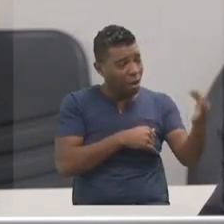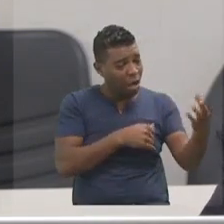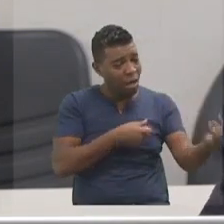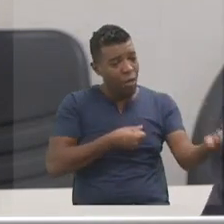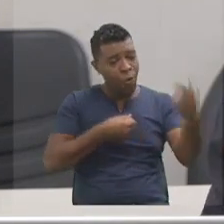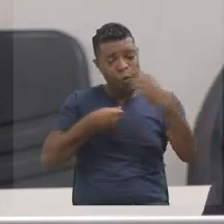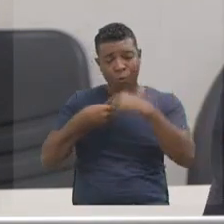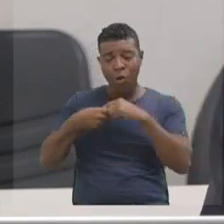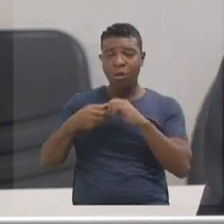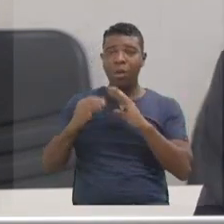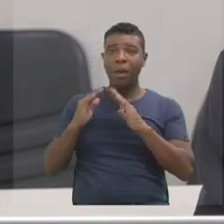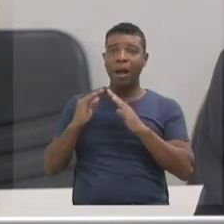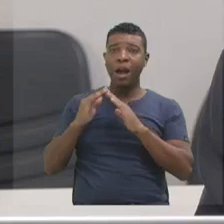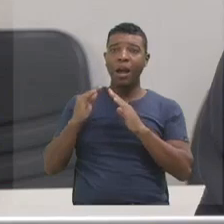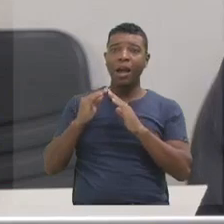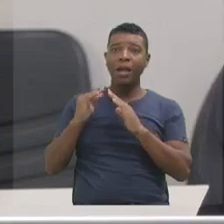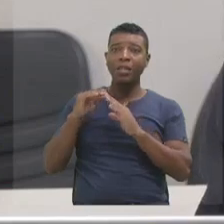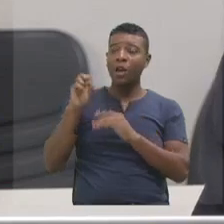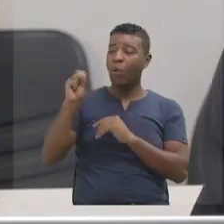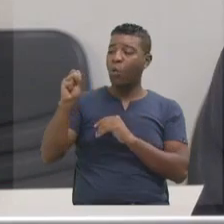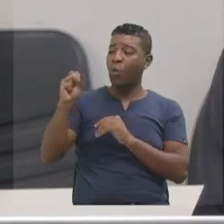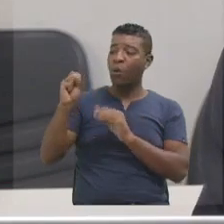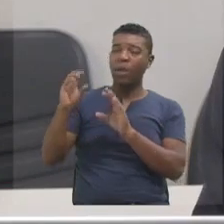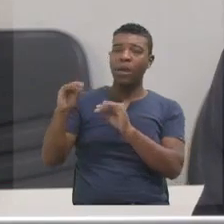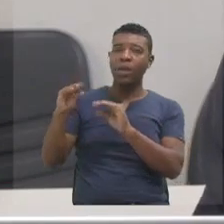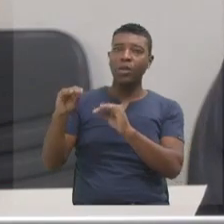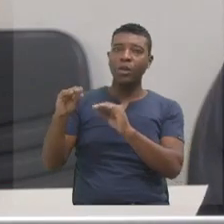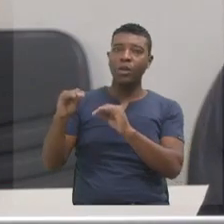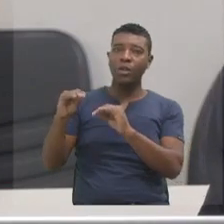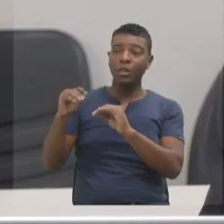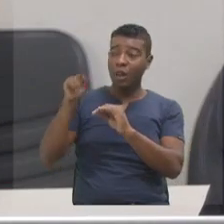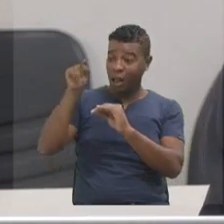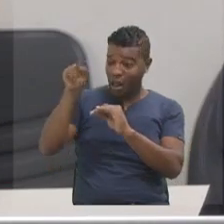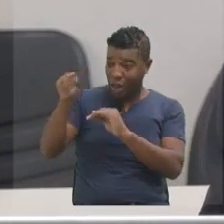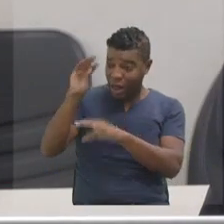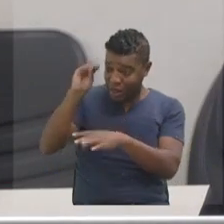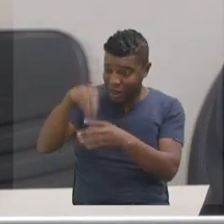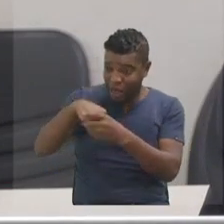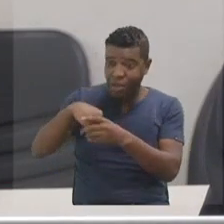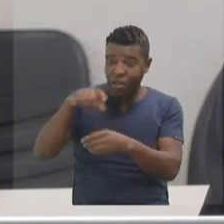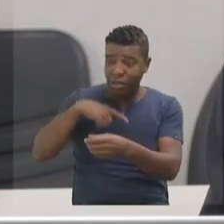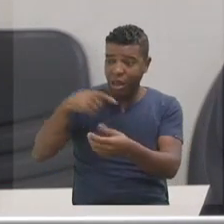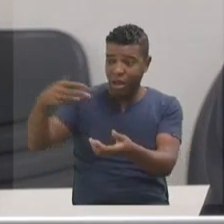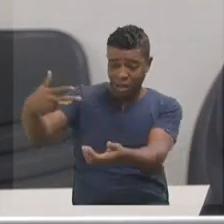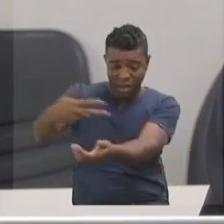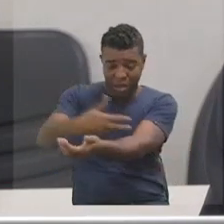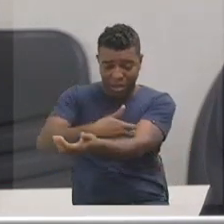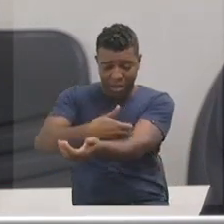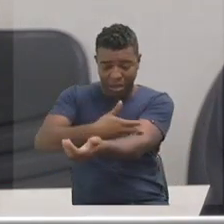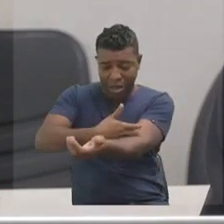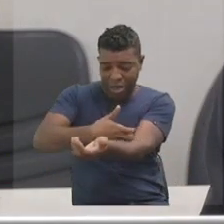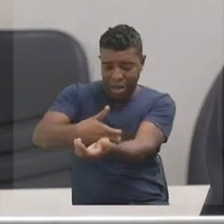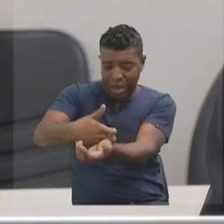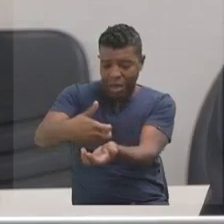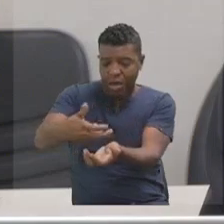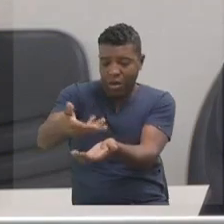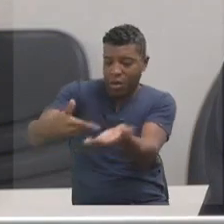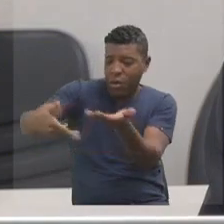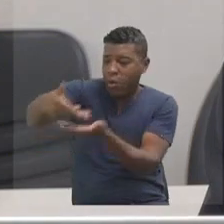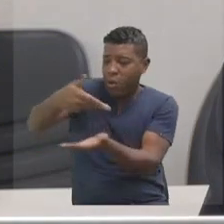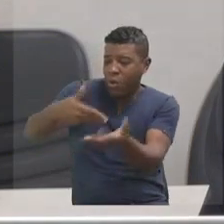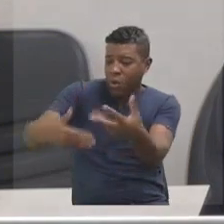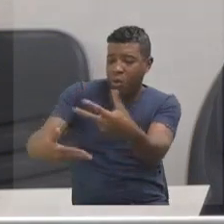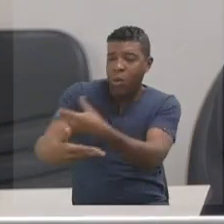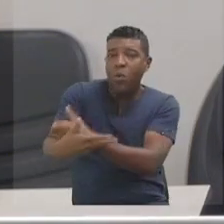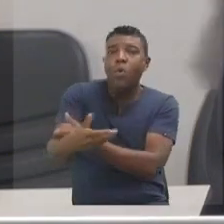partir da hemodiálise no território lá em Minas Novas ele vai poder fazer perto de casa e poder terça quinta e sábado ter tempo